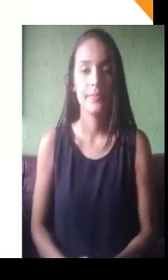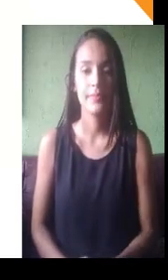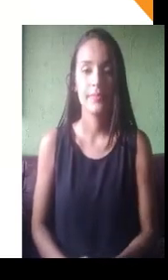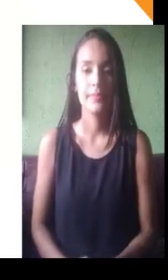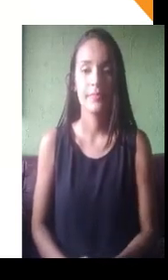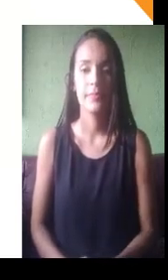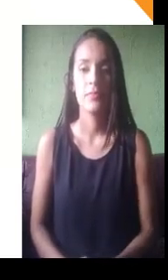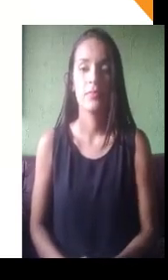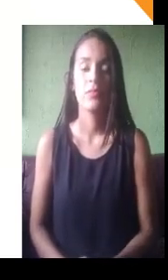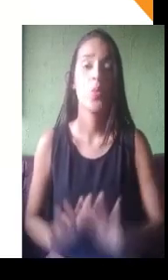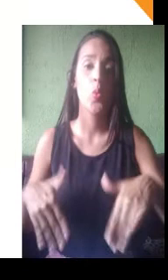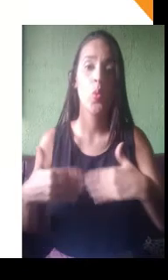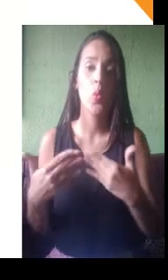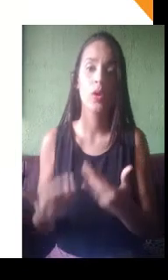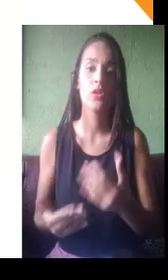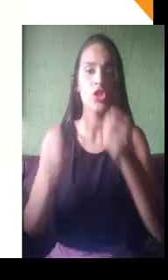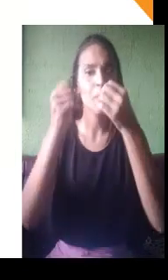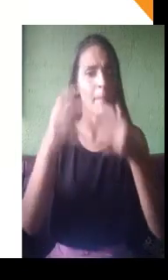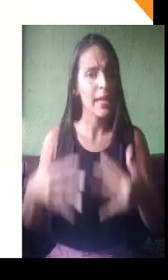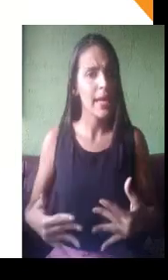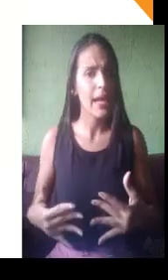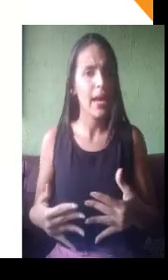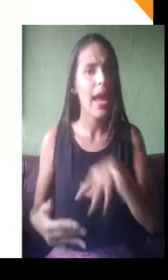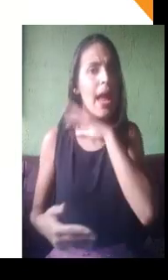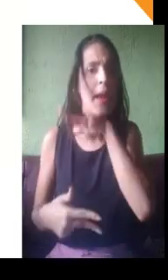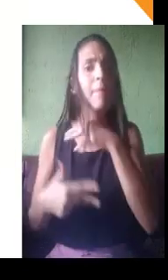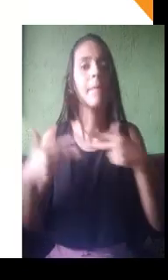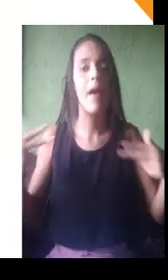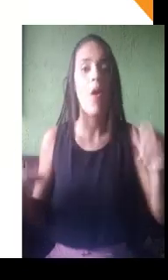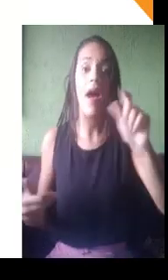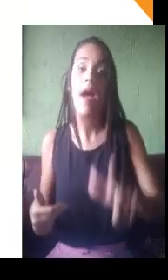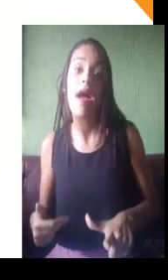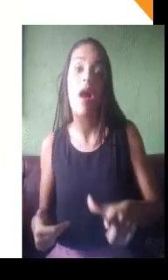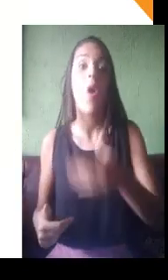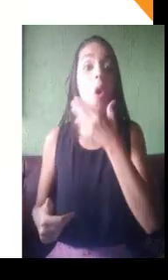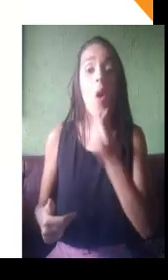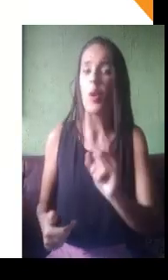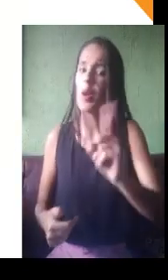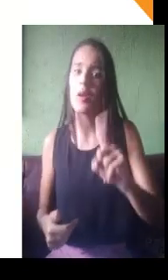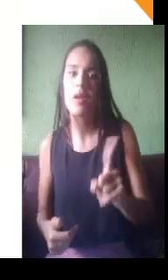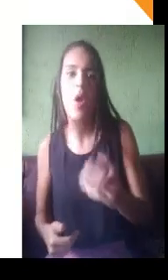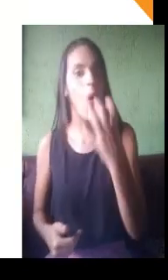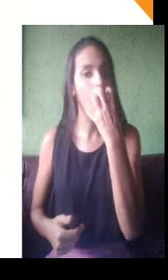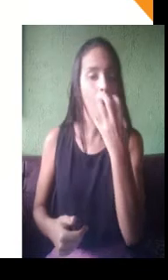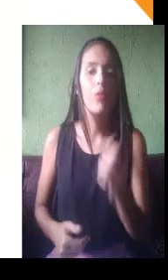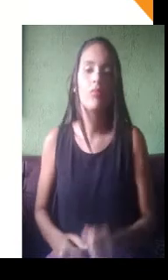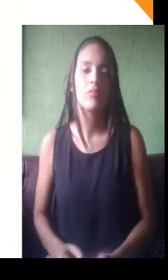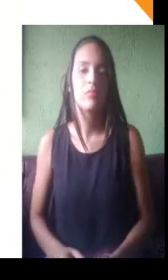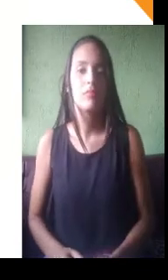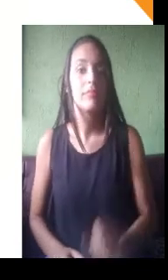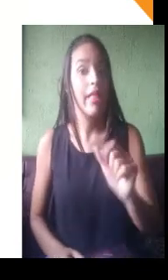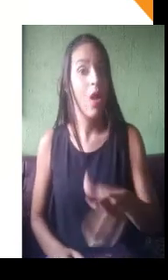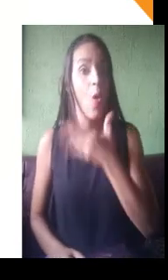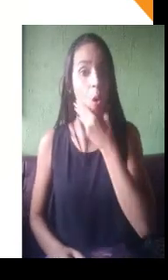chaves aqui que eu coloquei como narração. E a gente tem passagens aqui de quê? De descrição. Nessa passagem